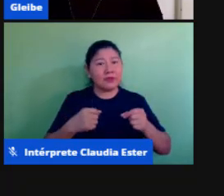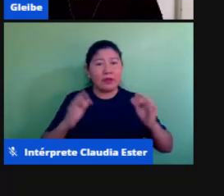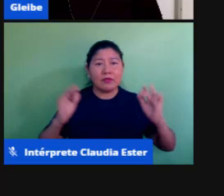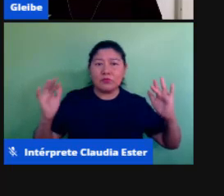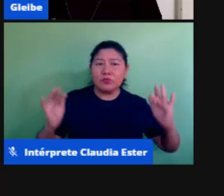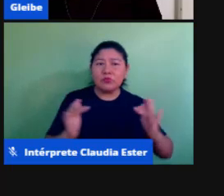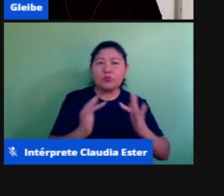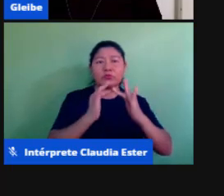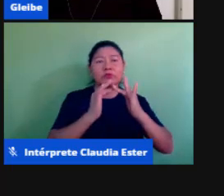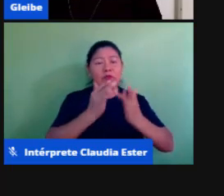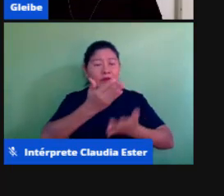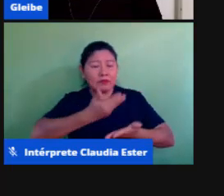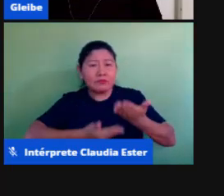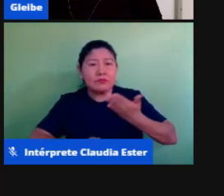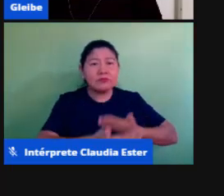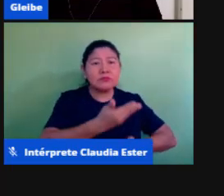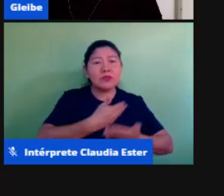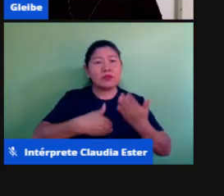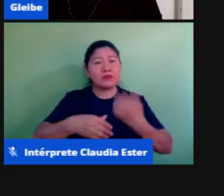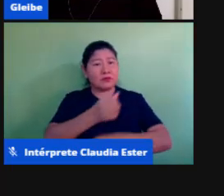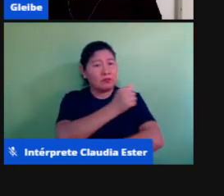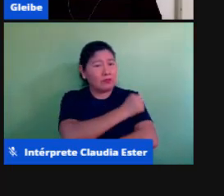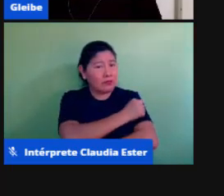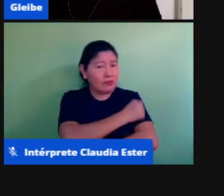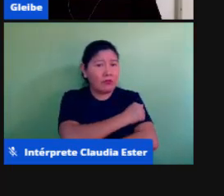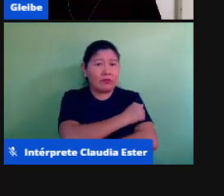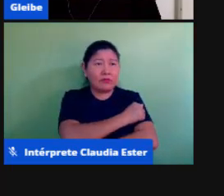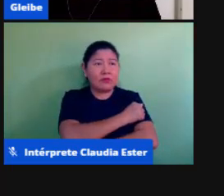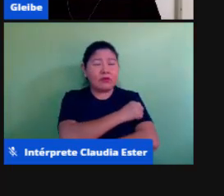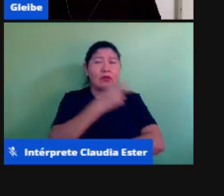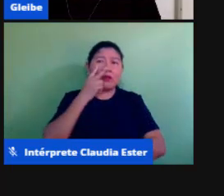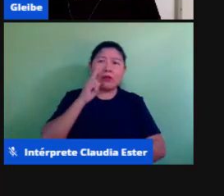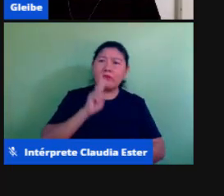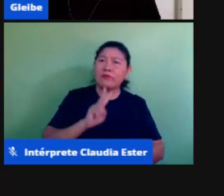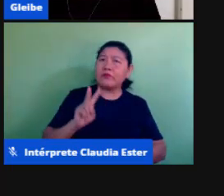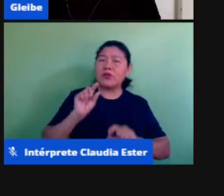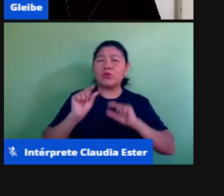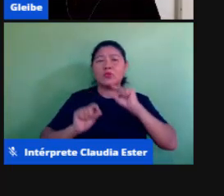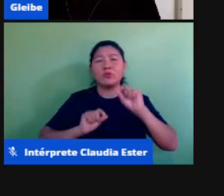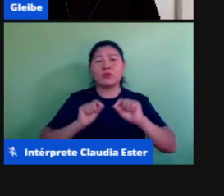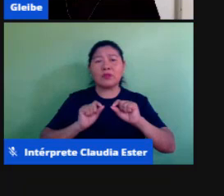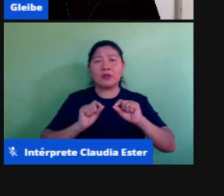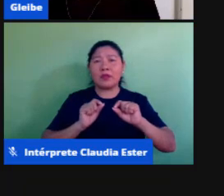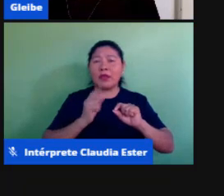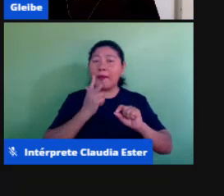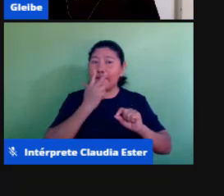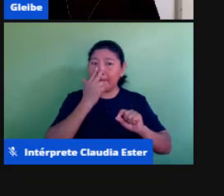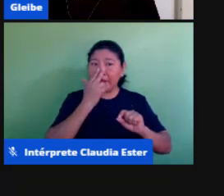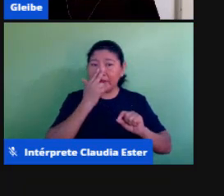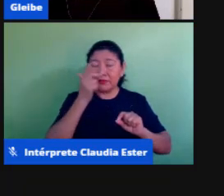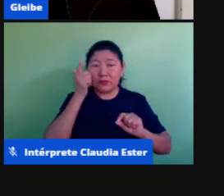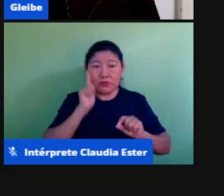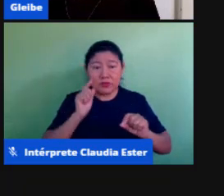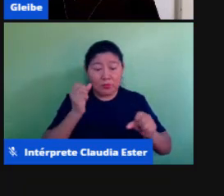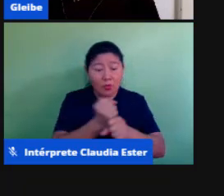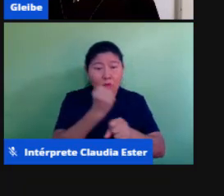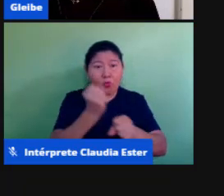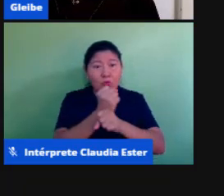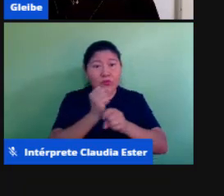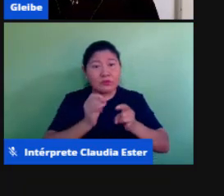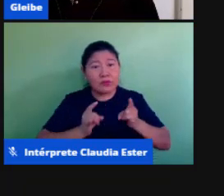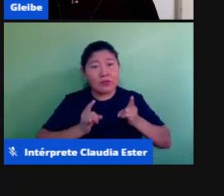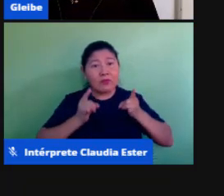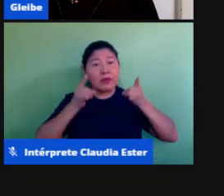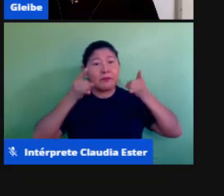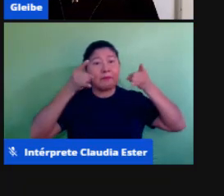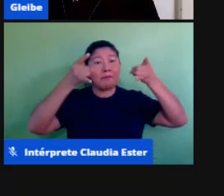Mas está havendo nós estamos tendo uma ponte, né? Nós estamos tendo um